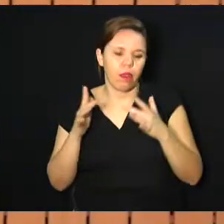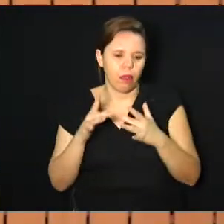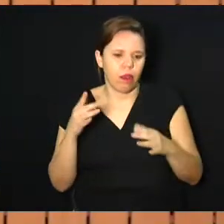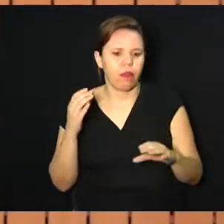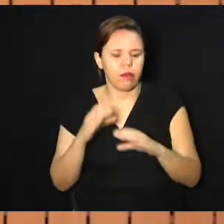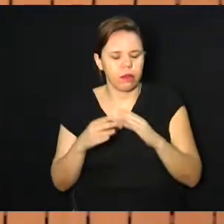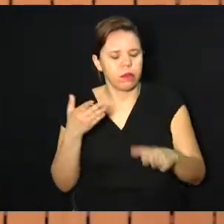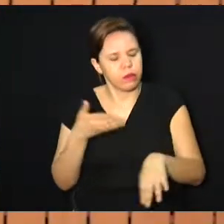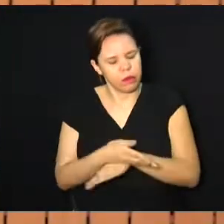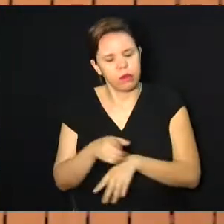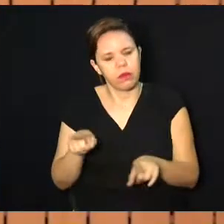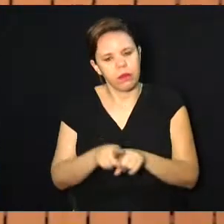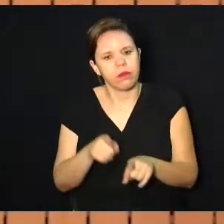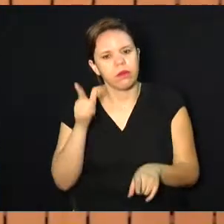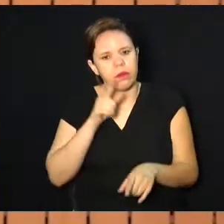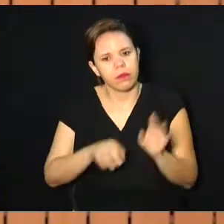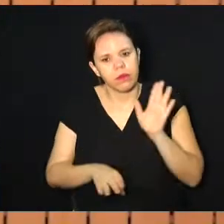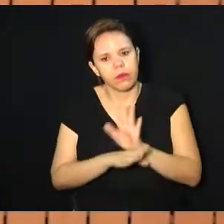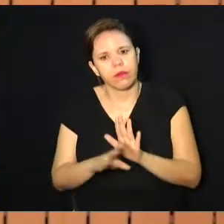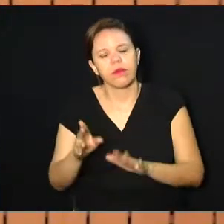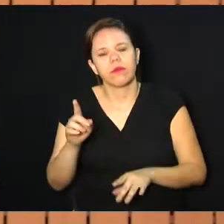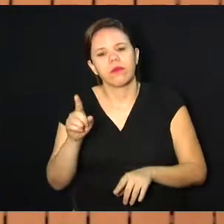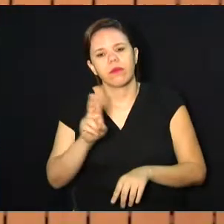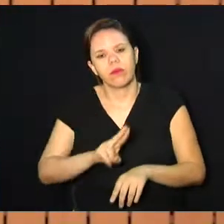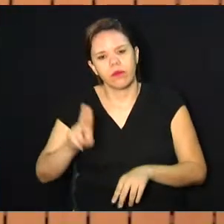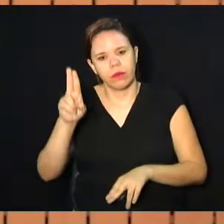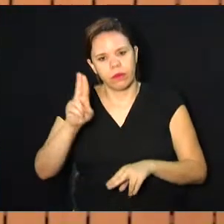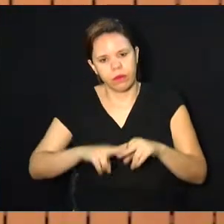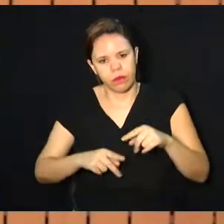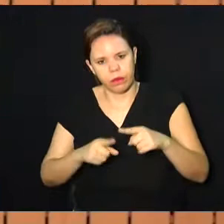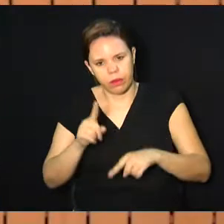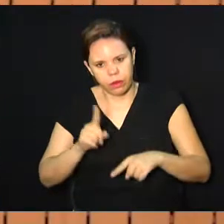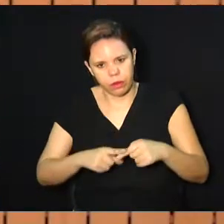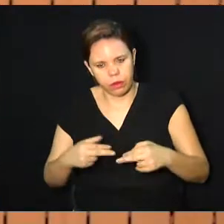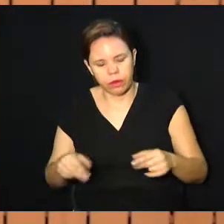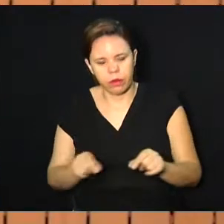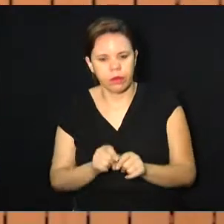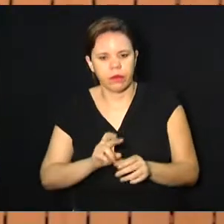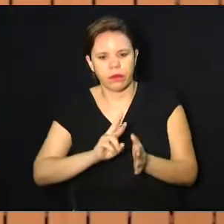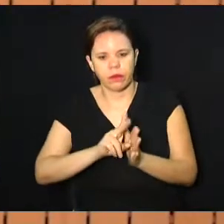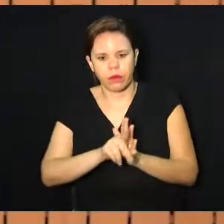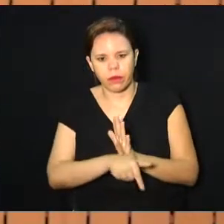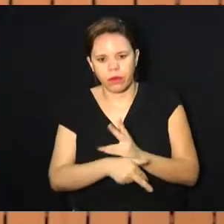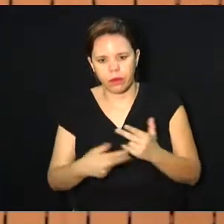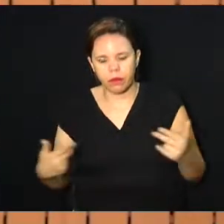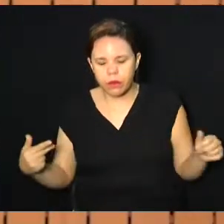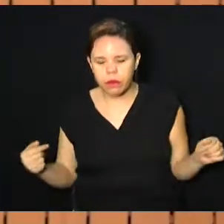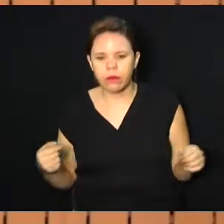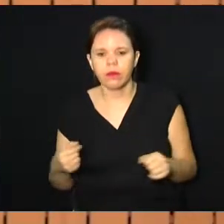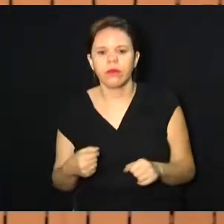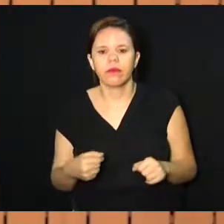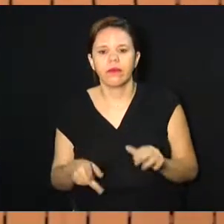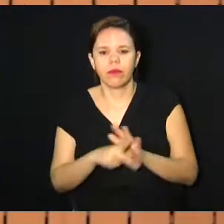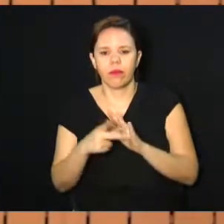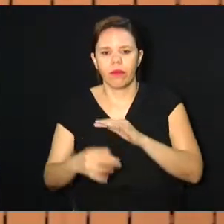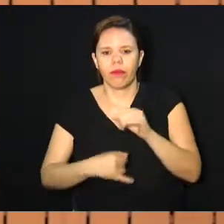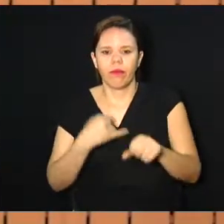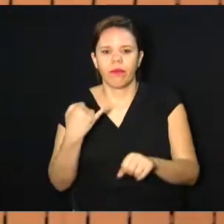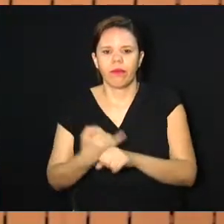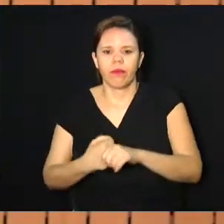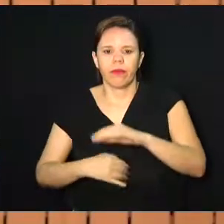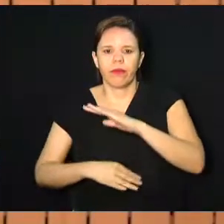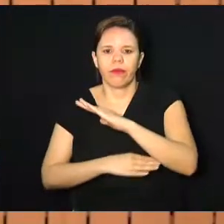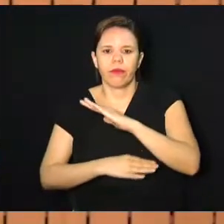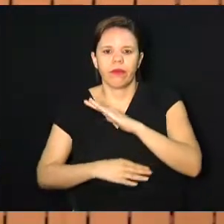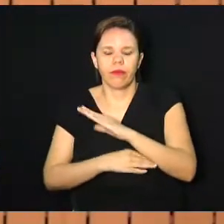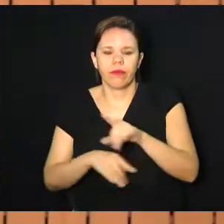e conseguir trabalhar essa ferramenta, porque vários itens do site da INDEC, da própria Câmara Municipal,